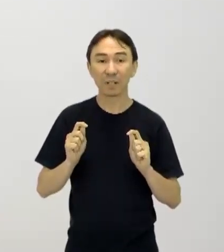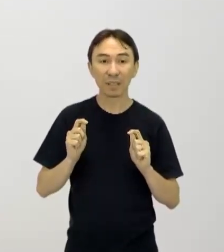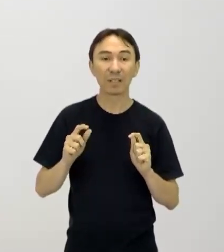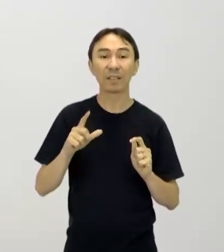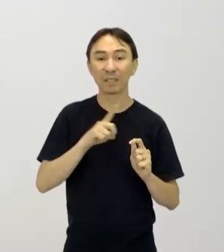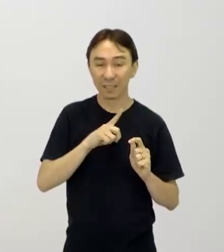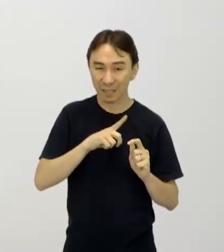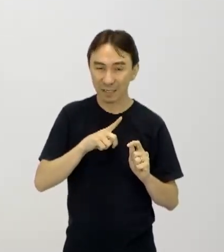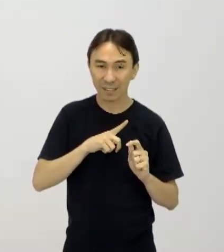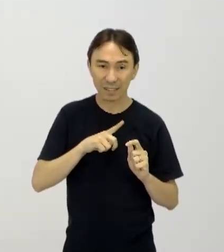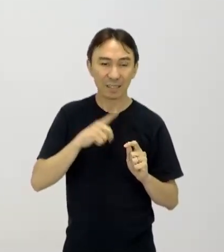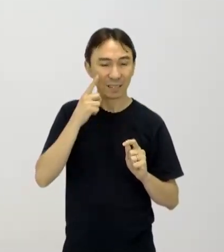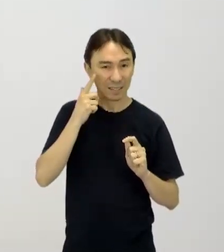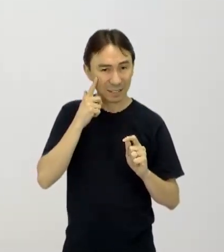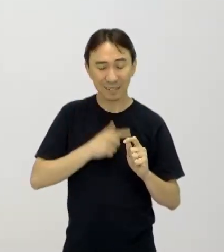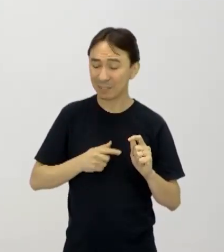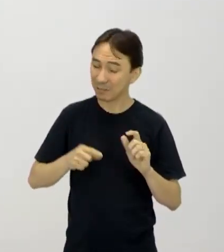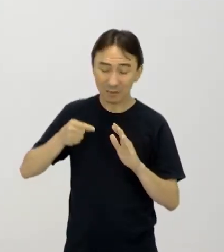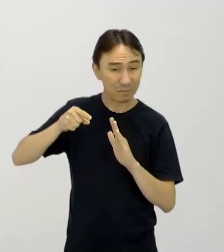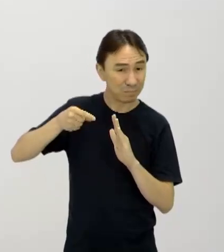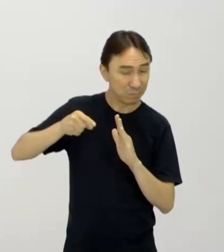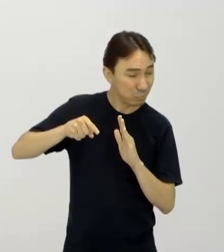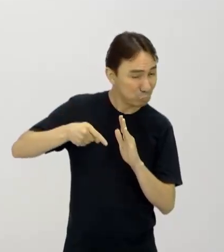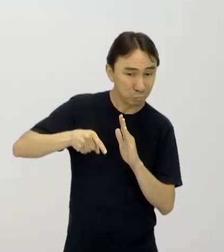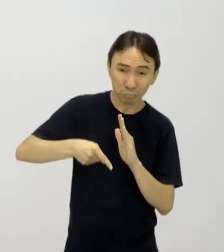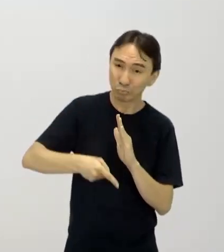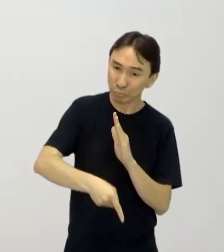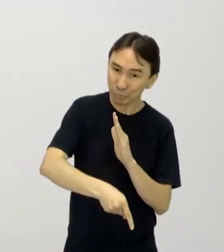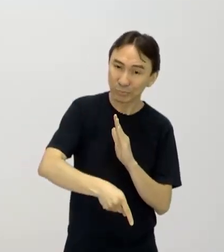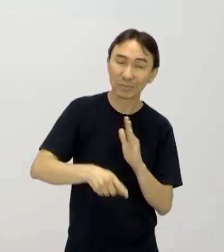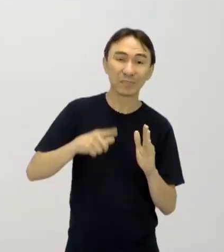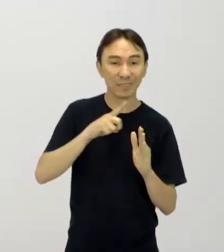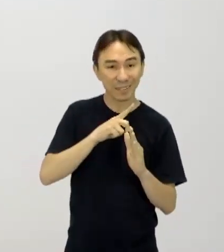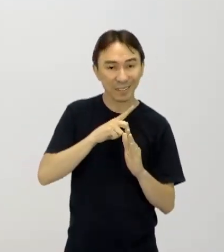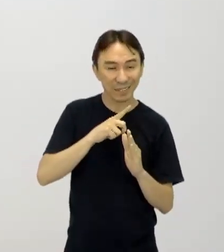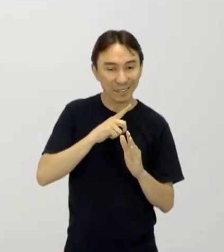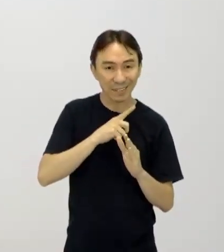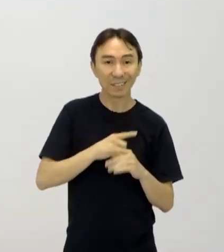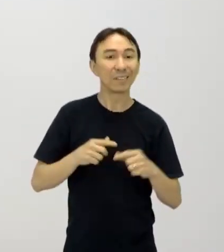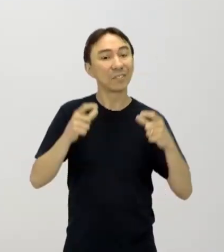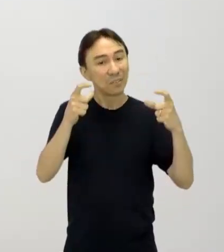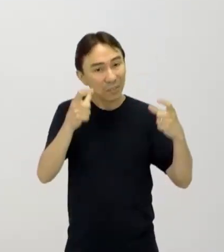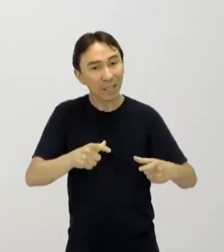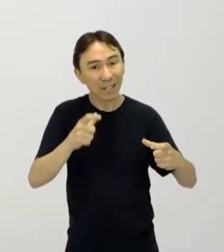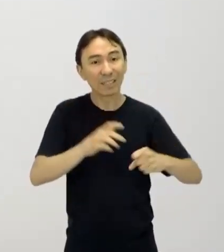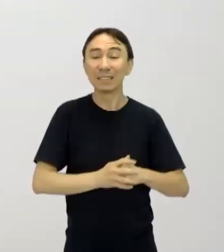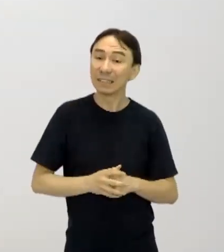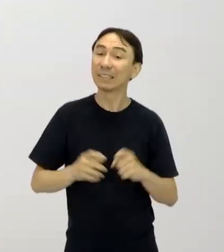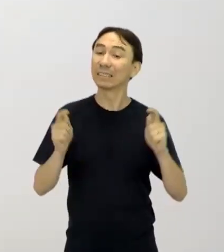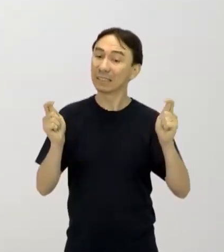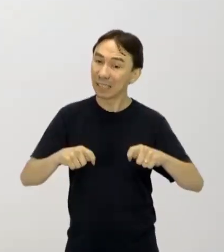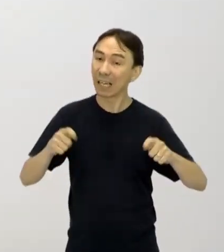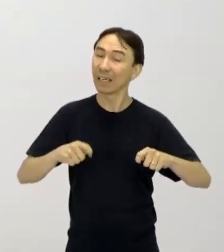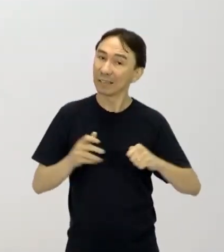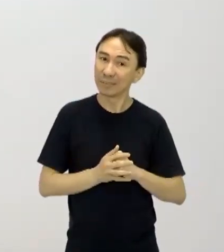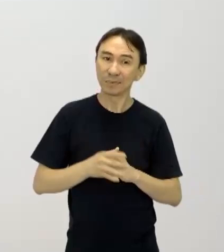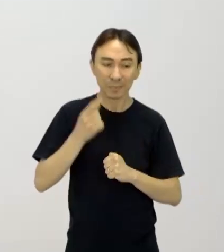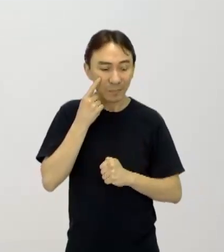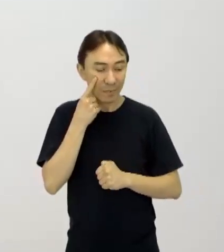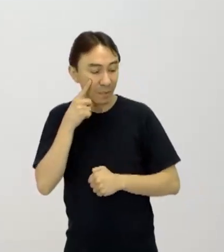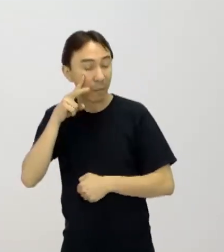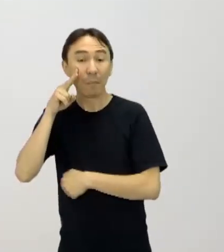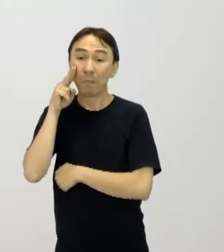existe um ponto mais baixo, e principalmente porque lá eu consigo condições físicas de constatar isso,